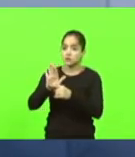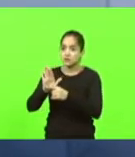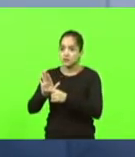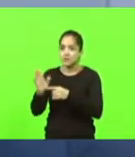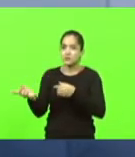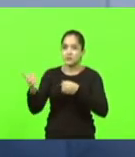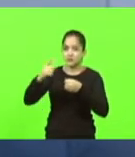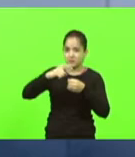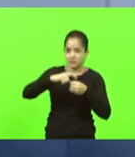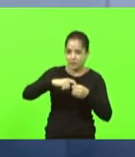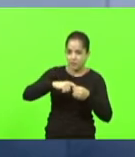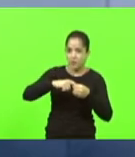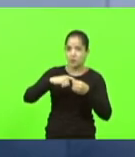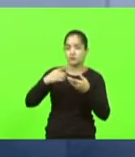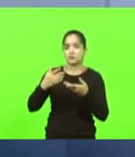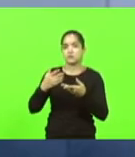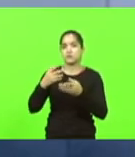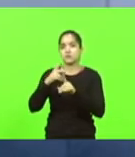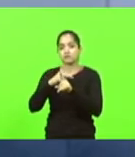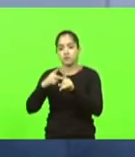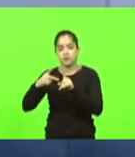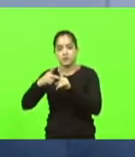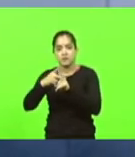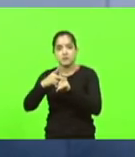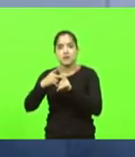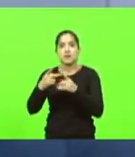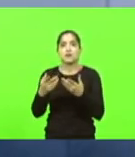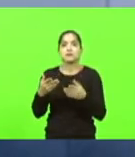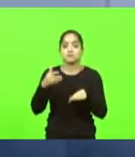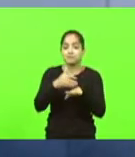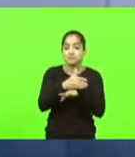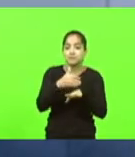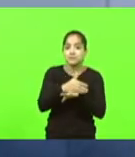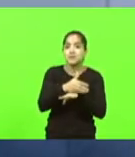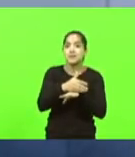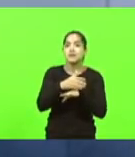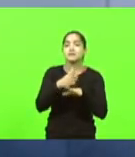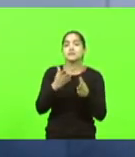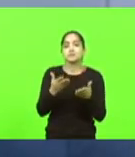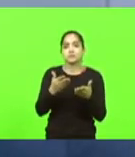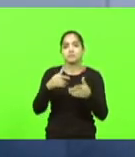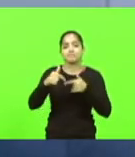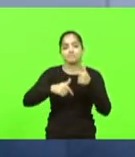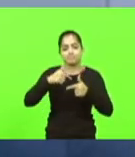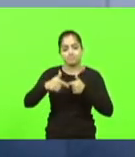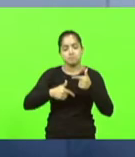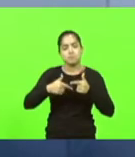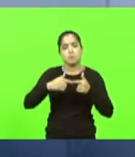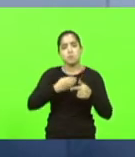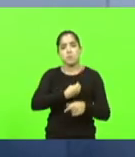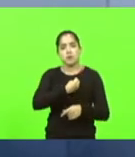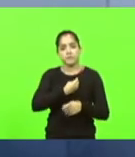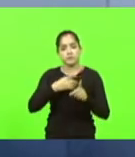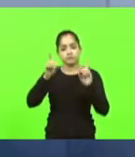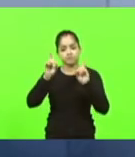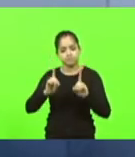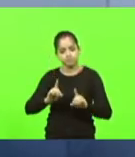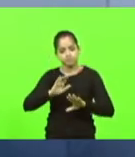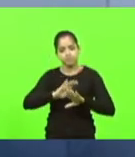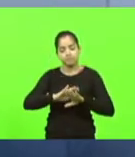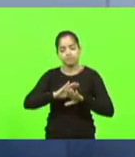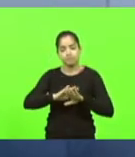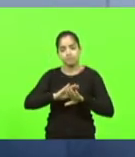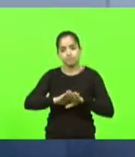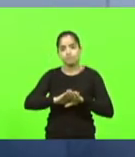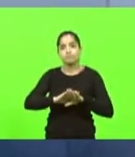INSS. Temos a convicção de que o acesso ao trabalho é a porta de entrada de uma vida digna, com mais autonomia para esses cidadãos e